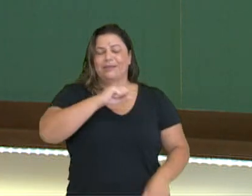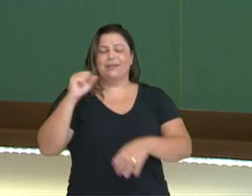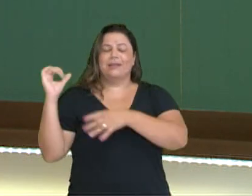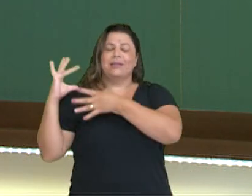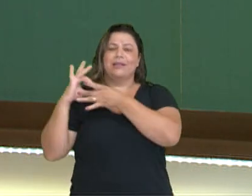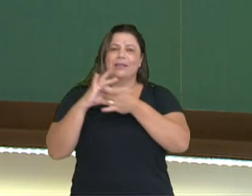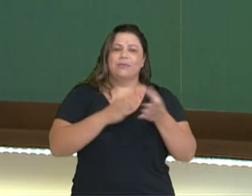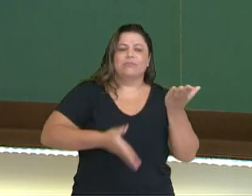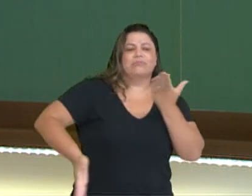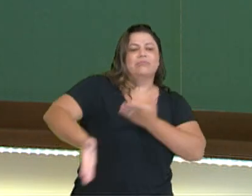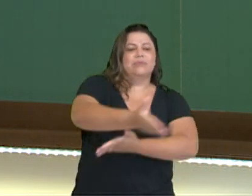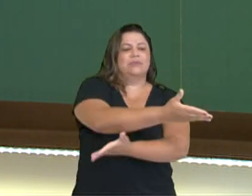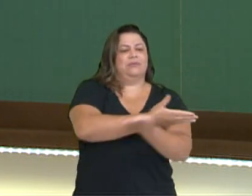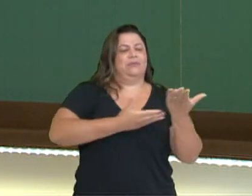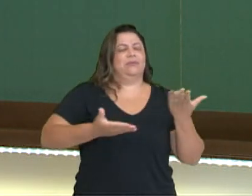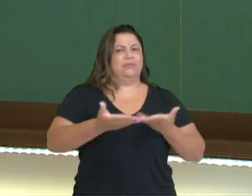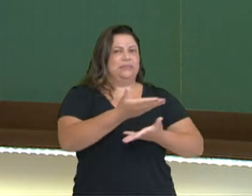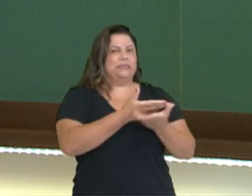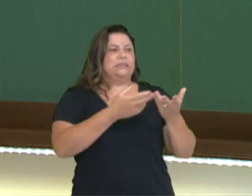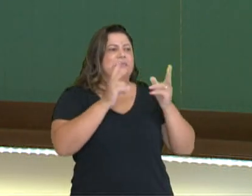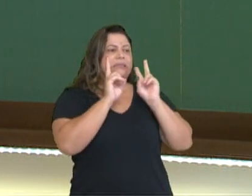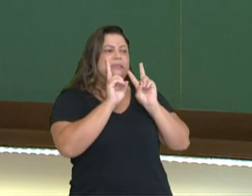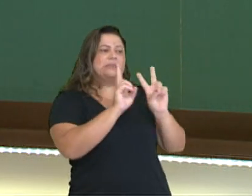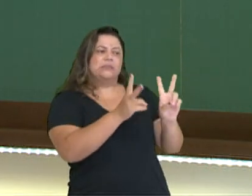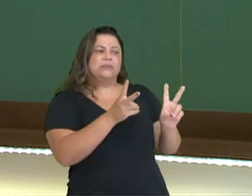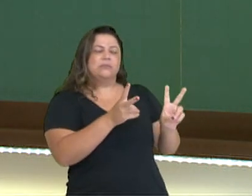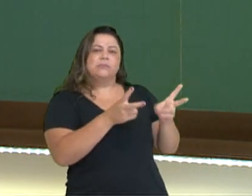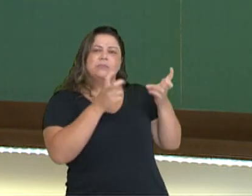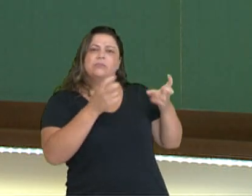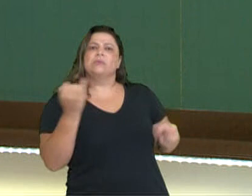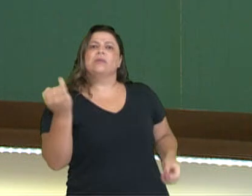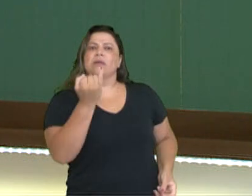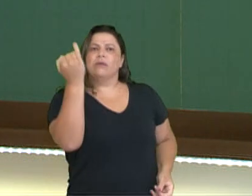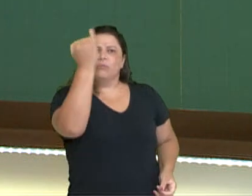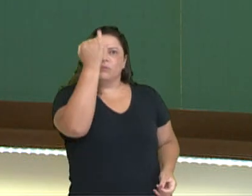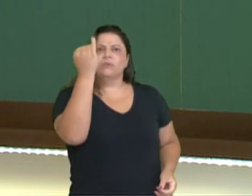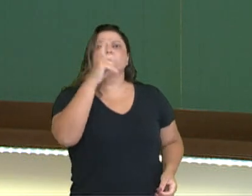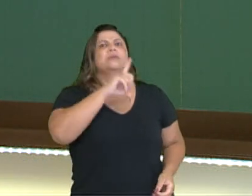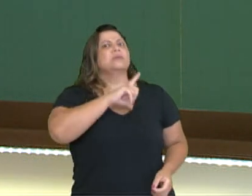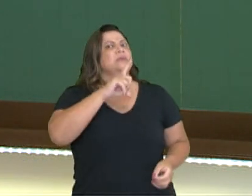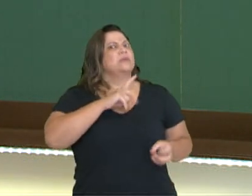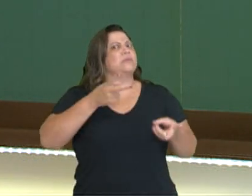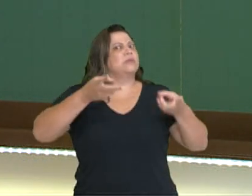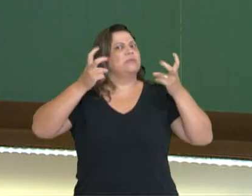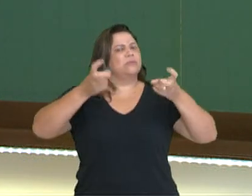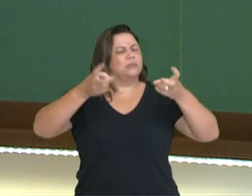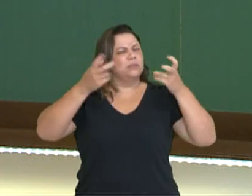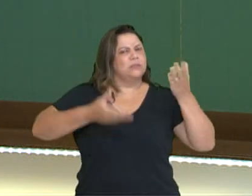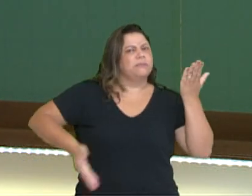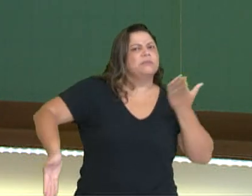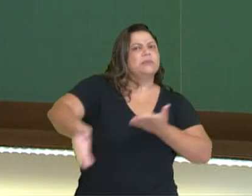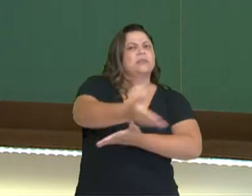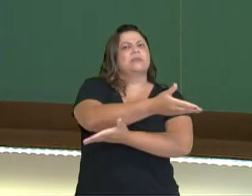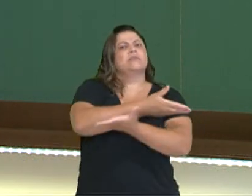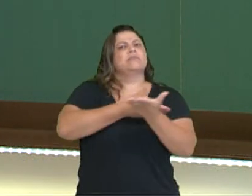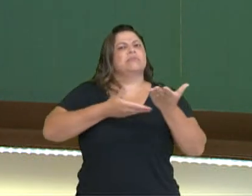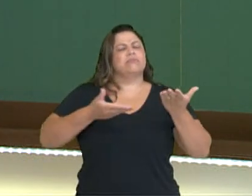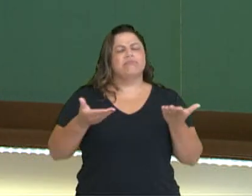intertextualidade. Vimos a importância que tem para você perceber a intertextualidade. Você tem que fazer o